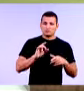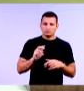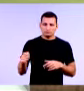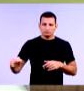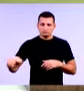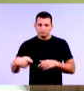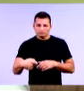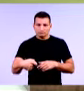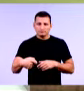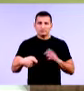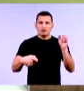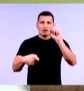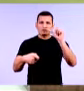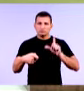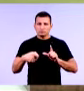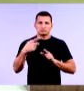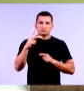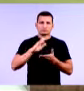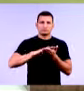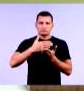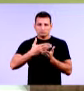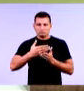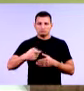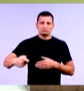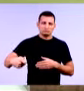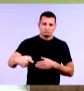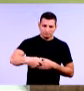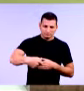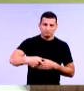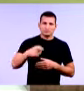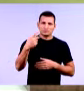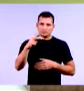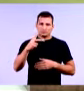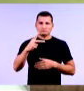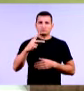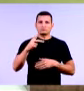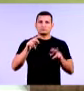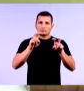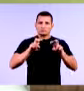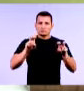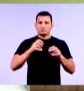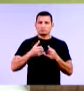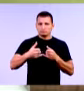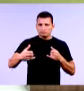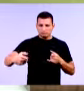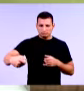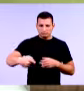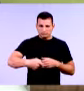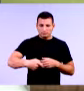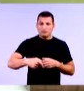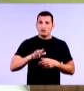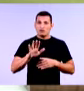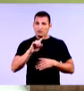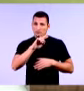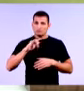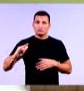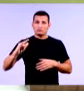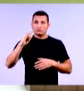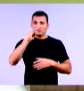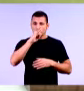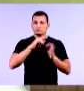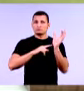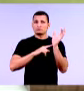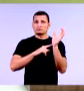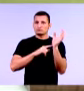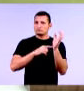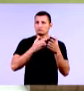conecta no seu notebook, no seu computador, para poder ter acesso à rede. No caso da rede lá do aeroporto, no caso, ou qualquer